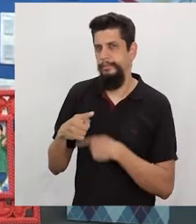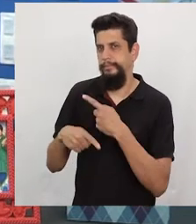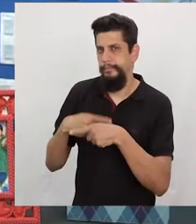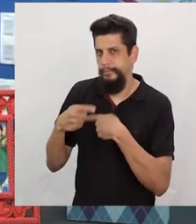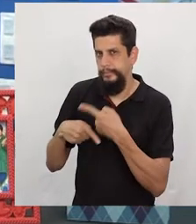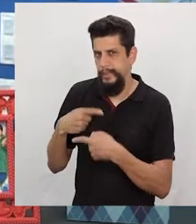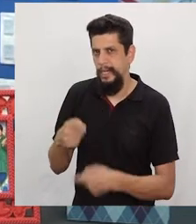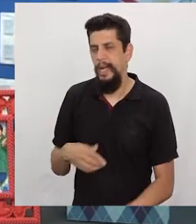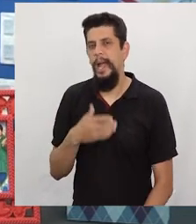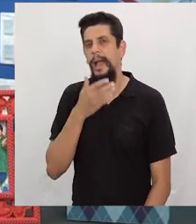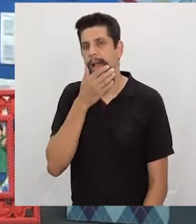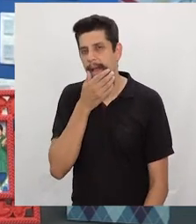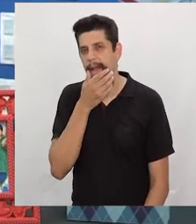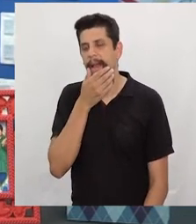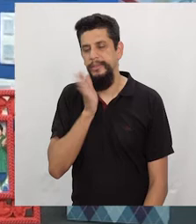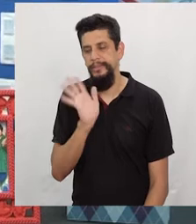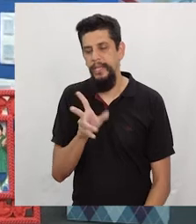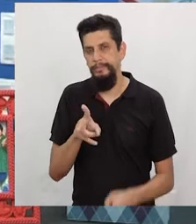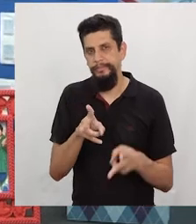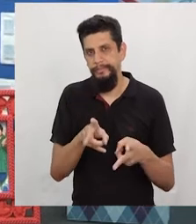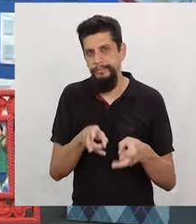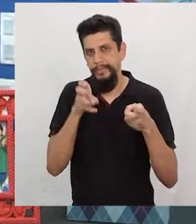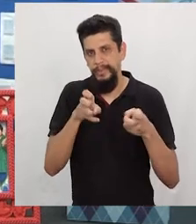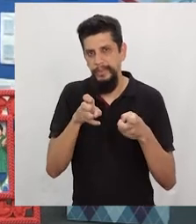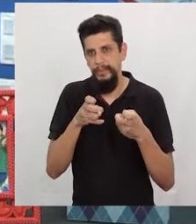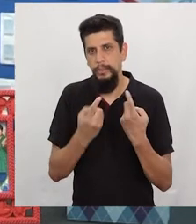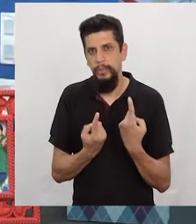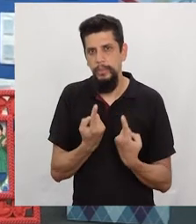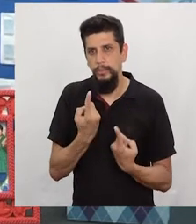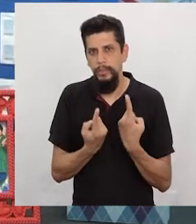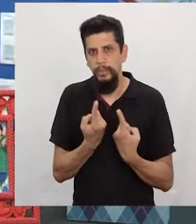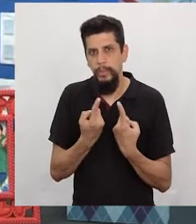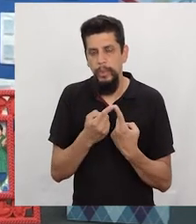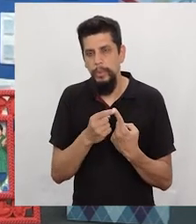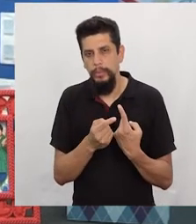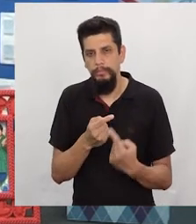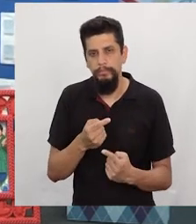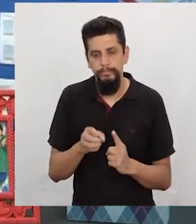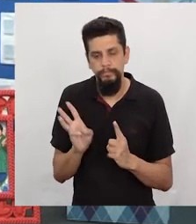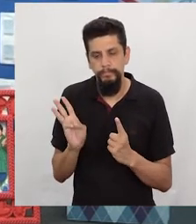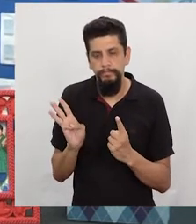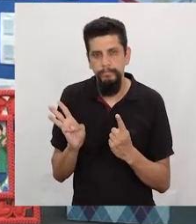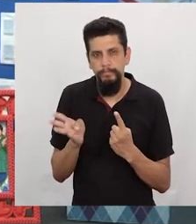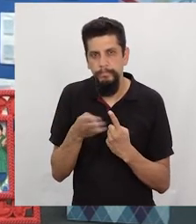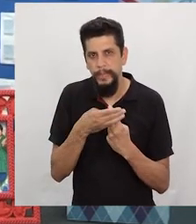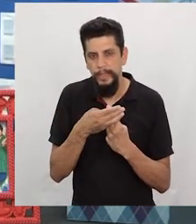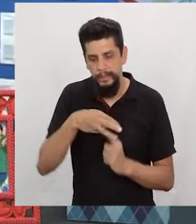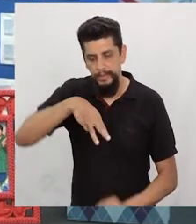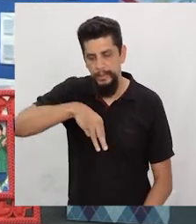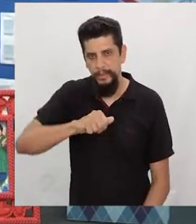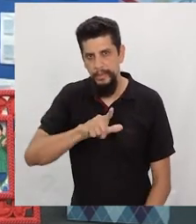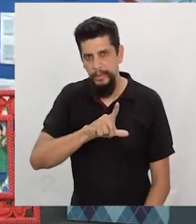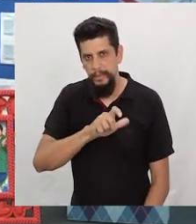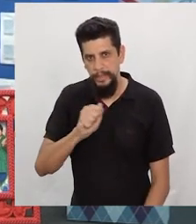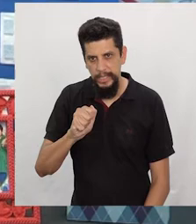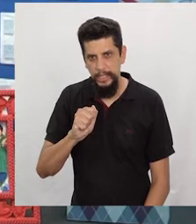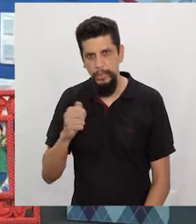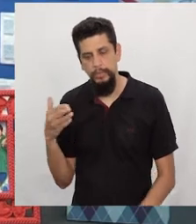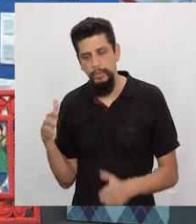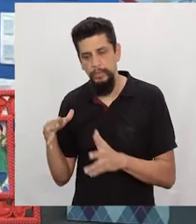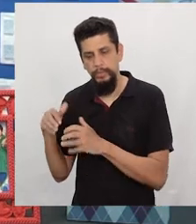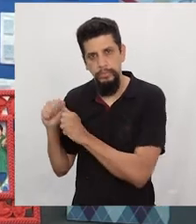Rapidamente, eu já percebi qual era a linha de investigação da Mila. E nós fomos